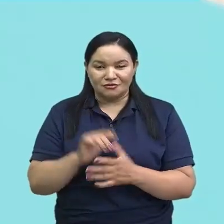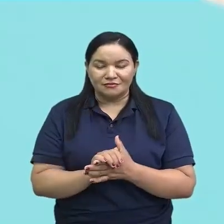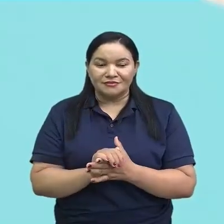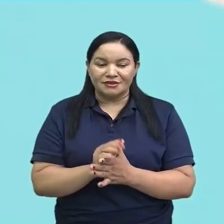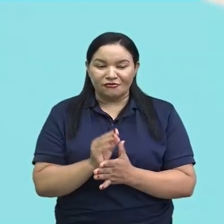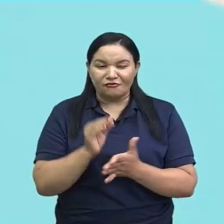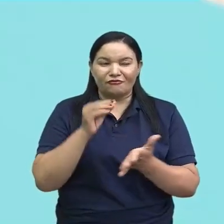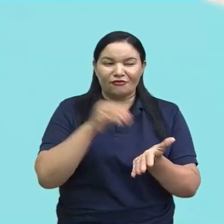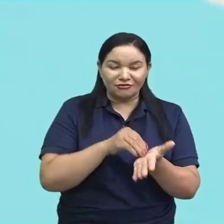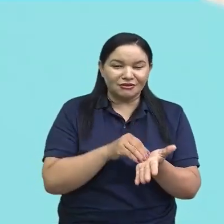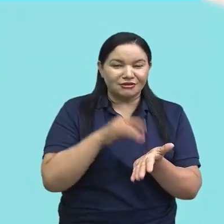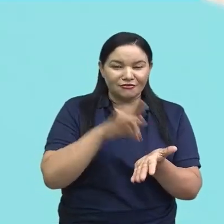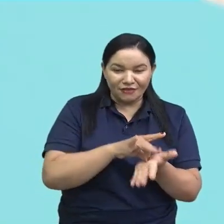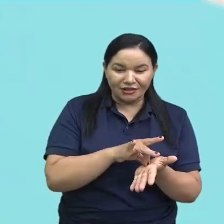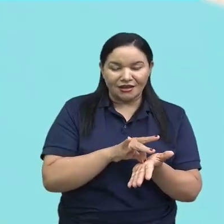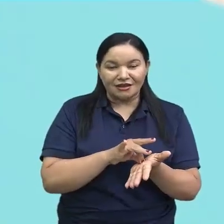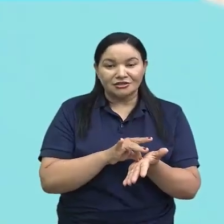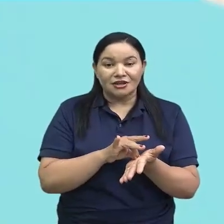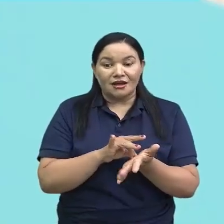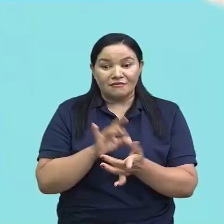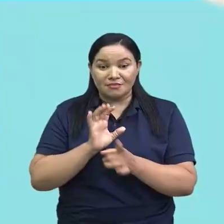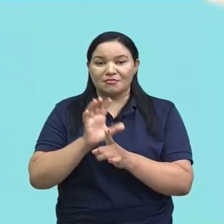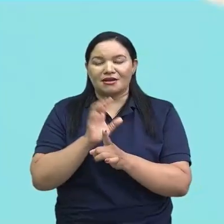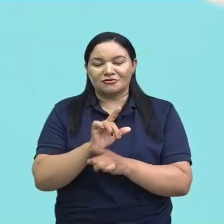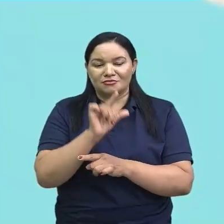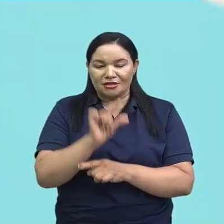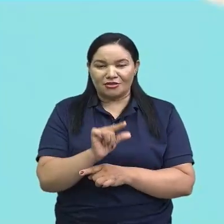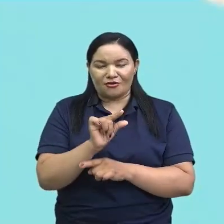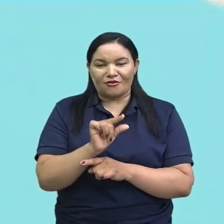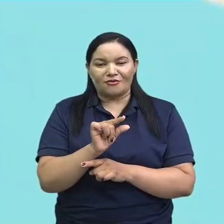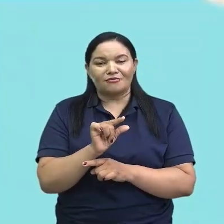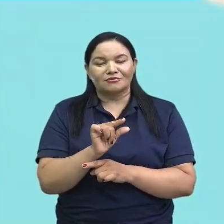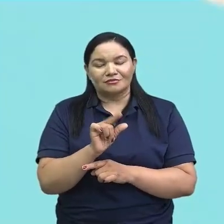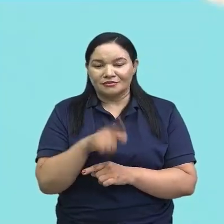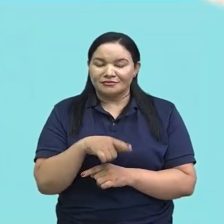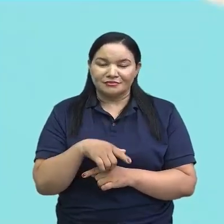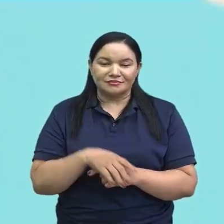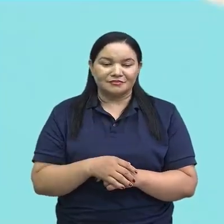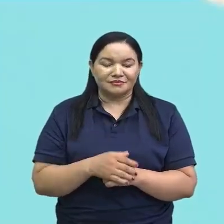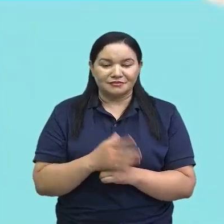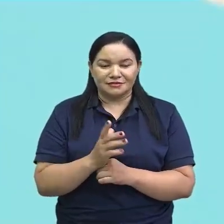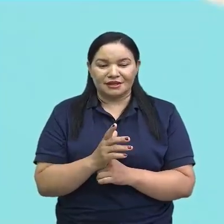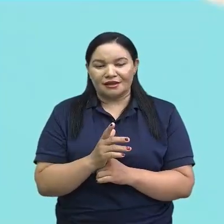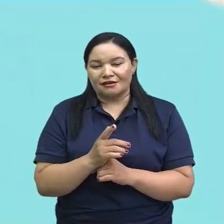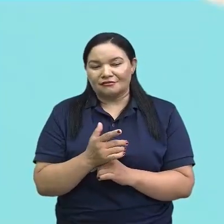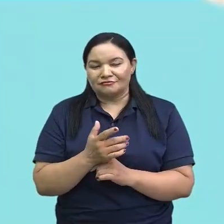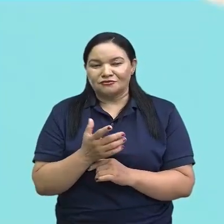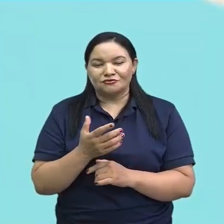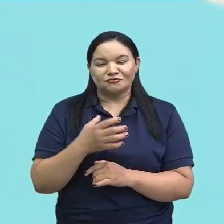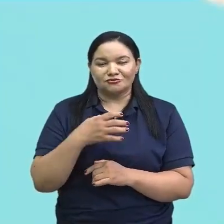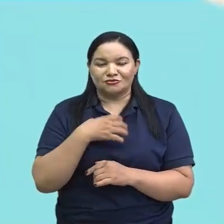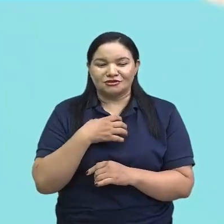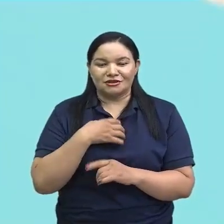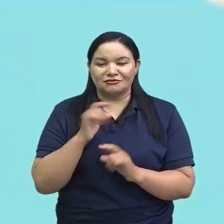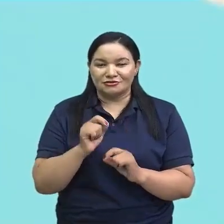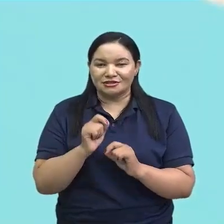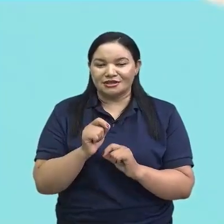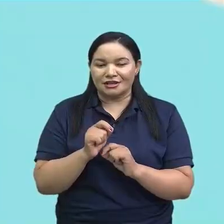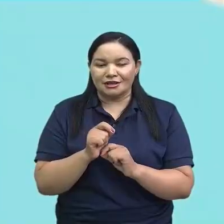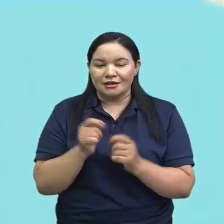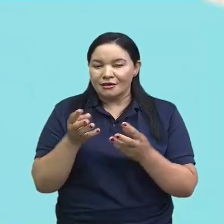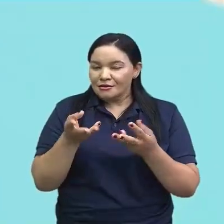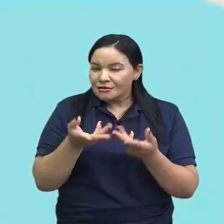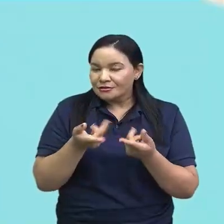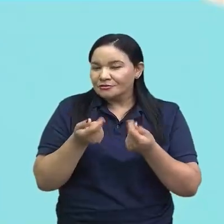com a verdade, seria um impacto menor, certo? Seria uma forma de suavizar uma expressão